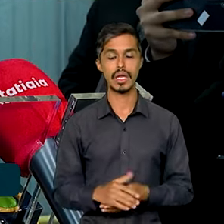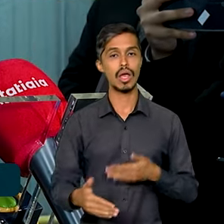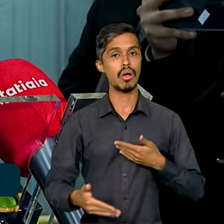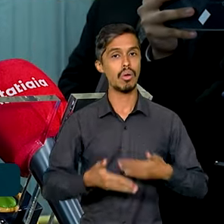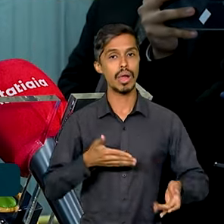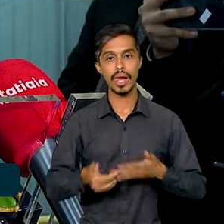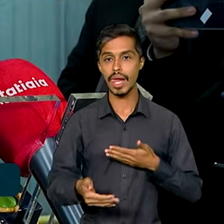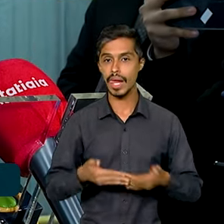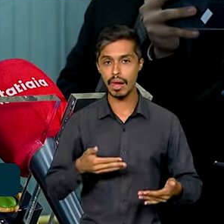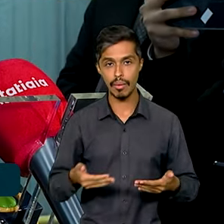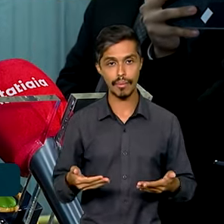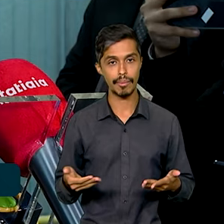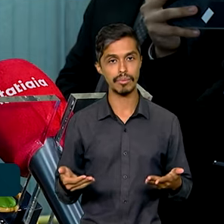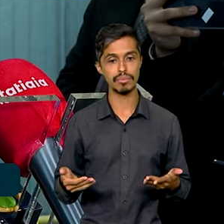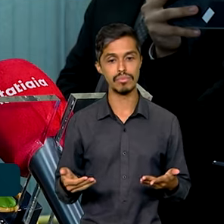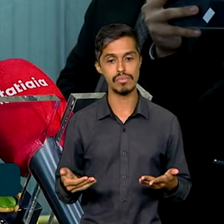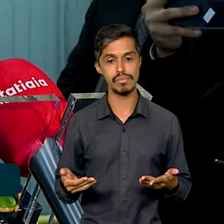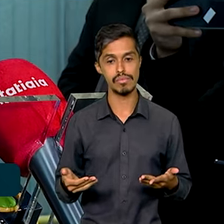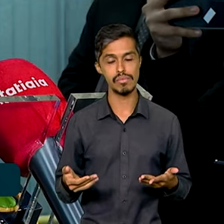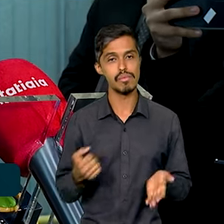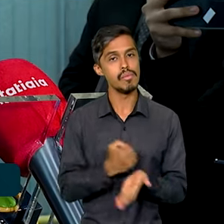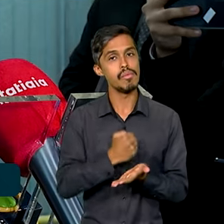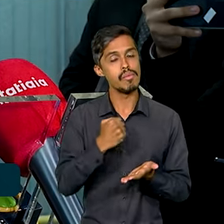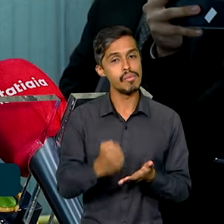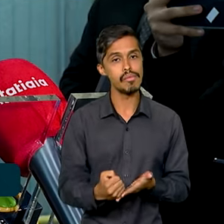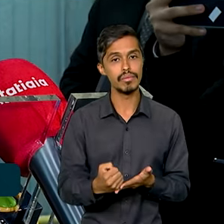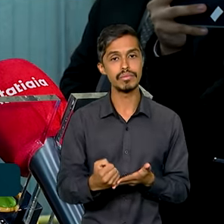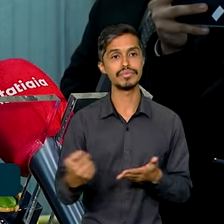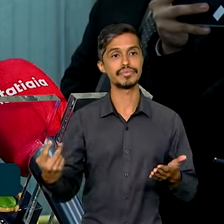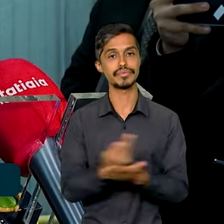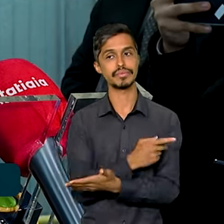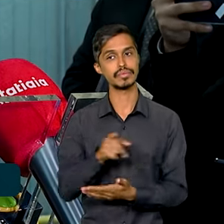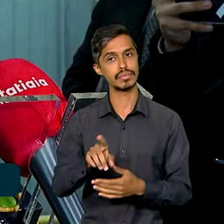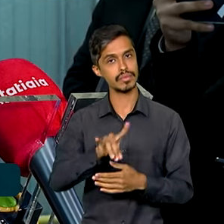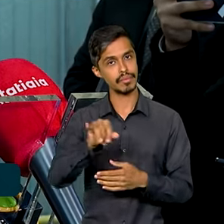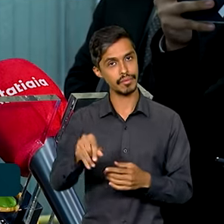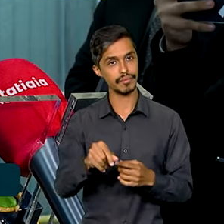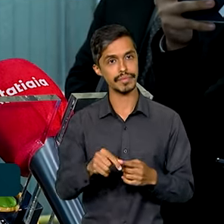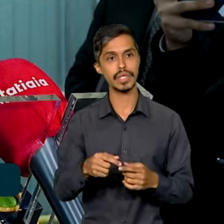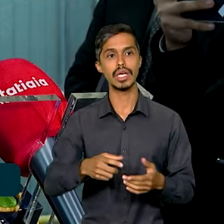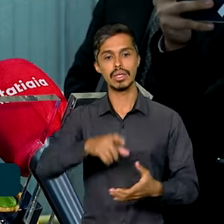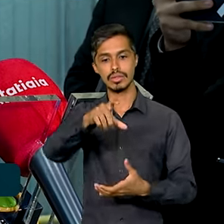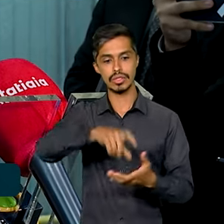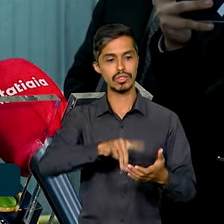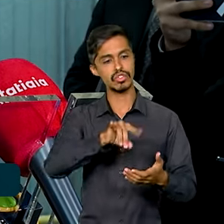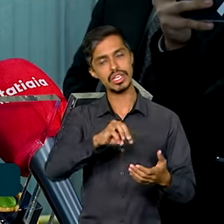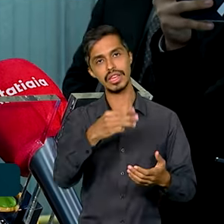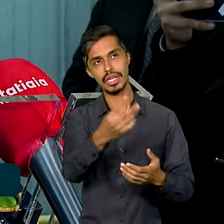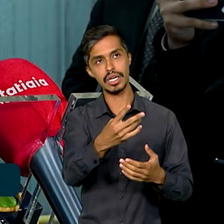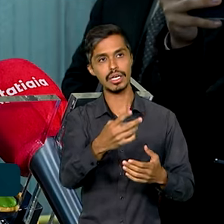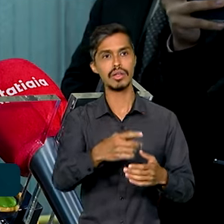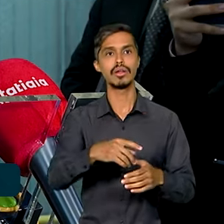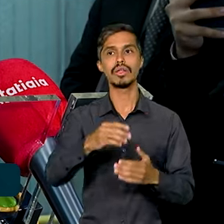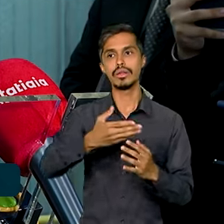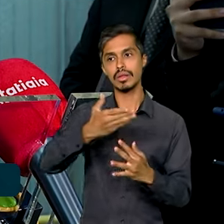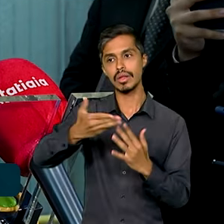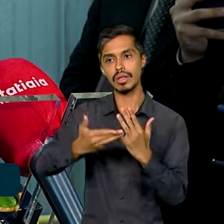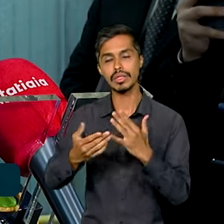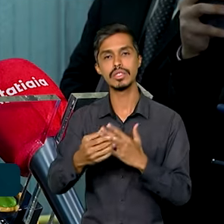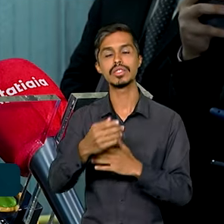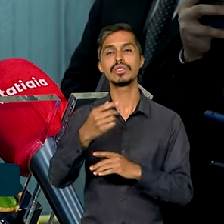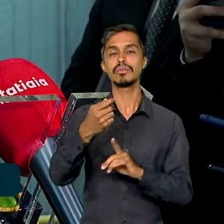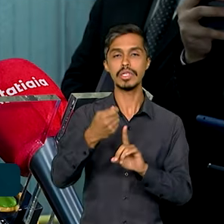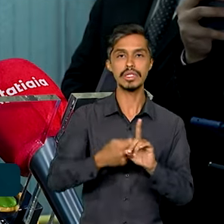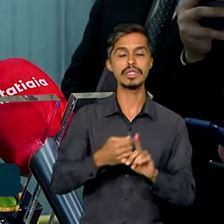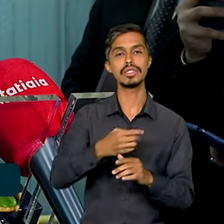qualquer que venha a ser dos contratos a partir daquela data, quer dizer, eu passei o cartão no dia 3, parcelei o cartão no dia 3 de